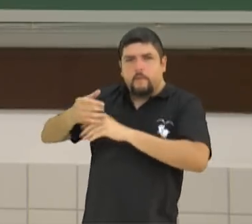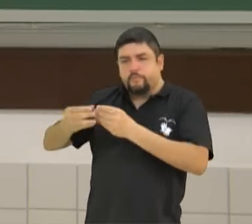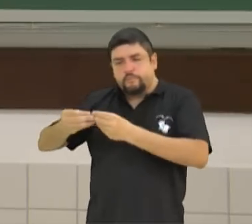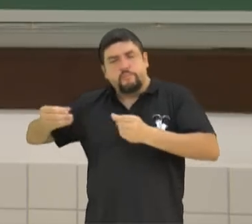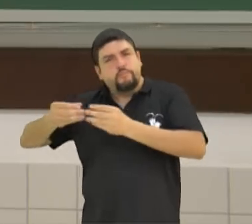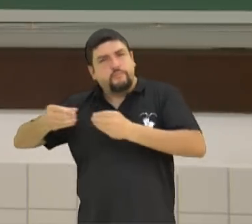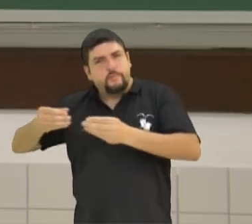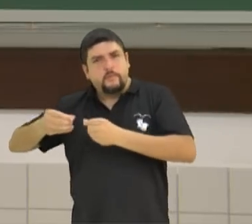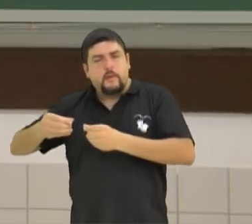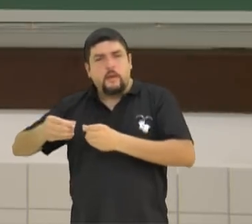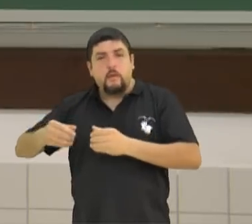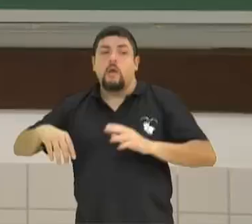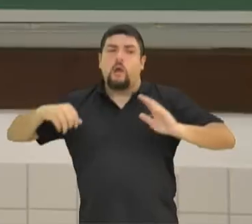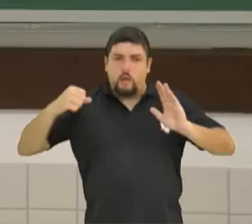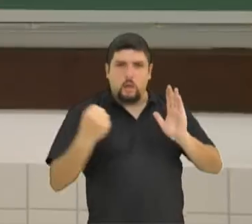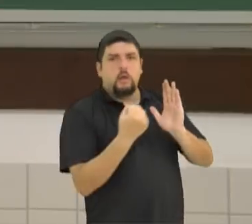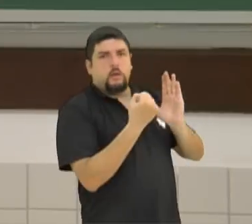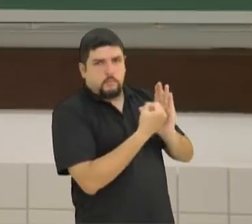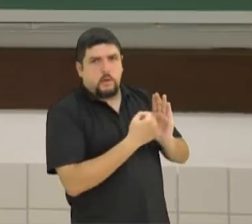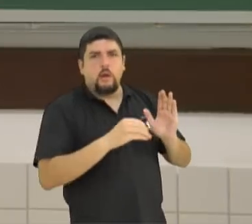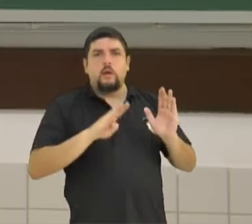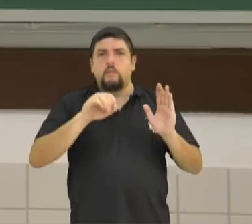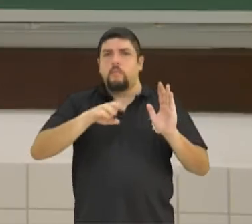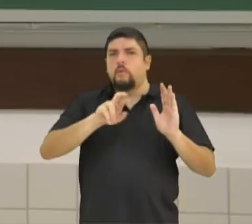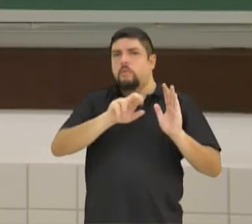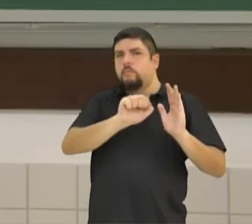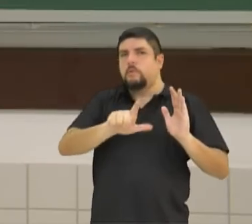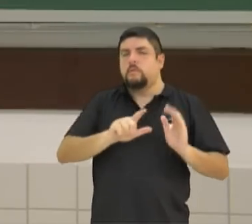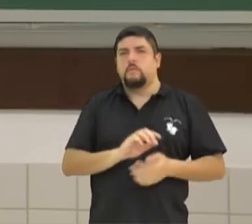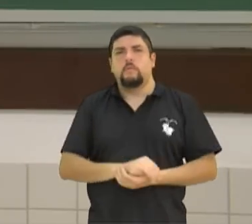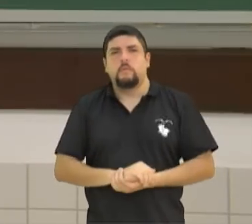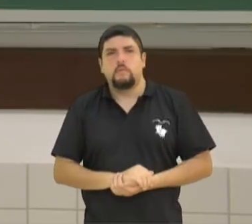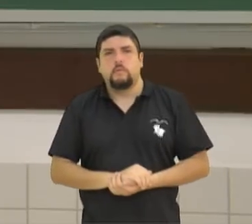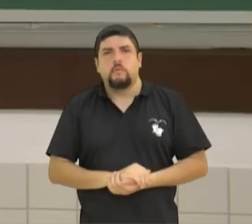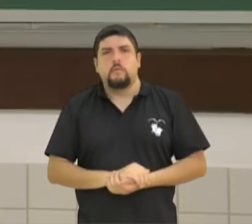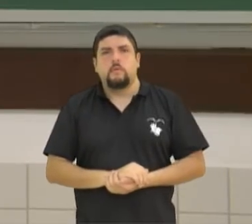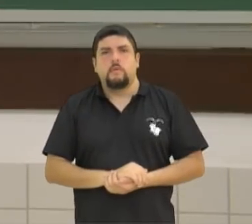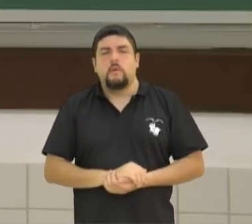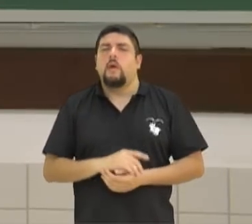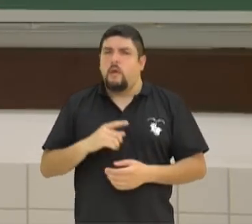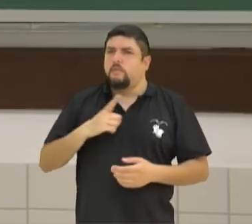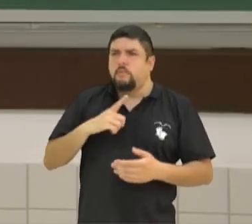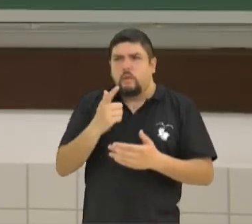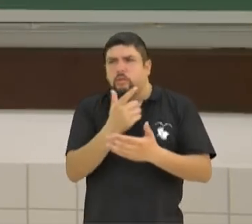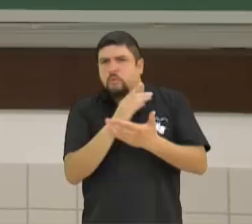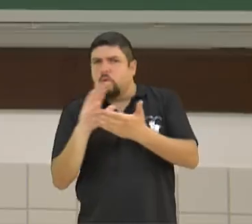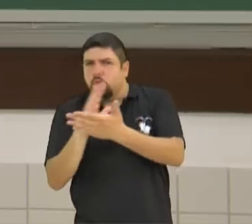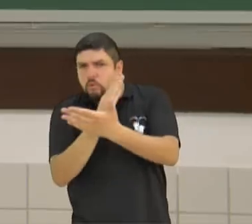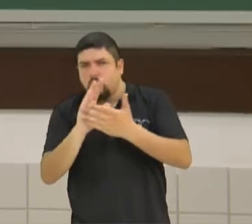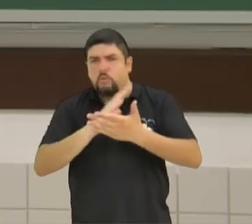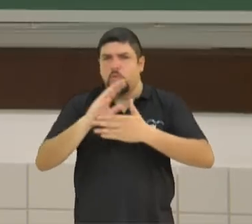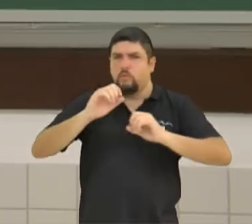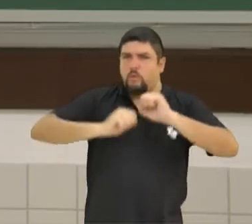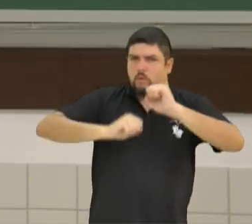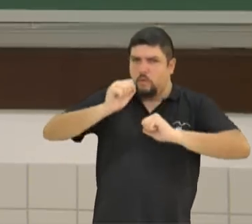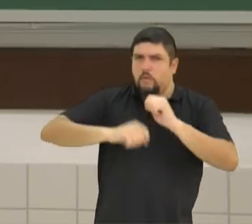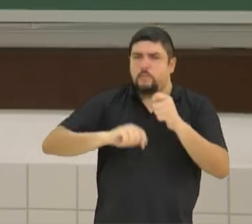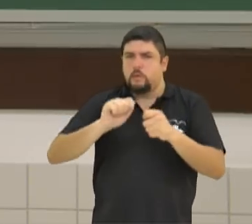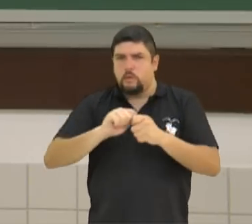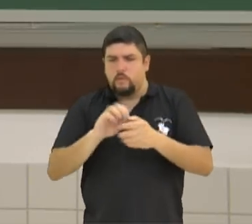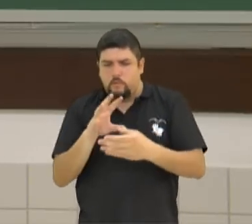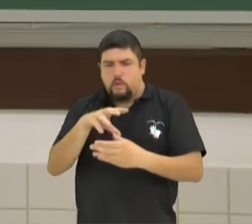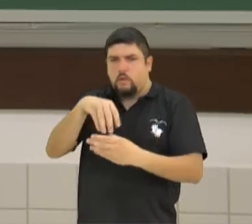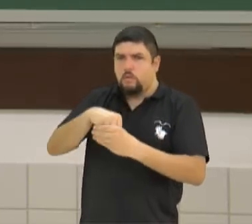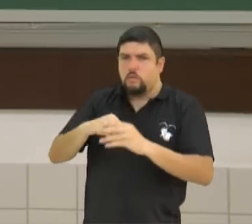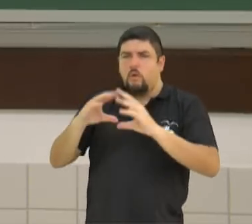tem essa lã de aço, mas o produto em si é lã de aço e existem outros fabricantes, de outras marcas também que fabricam,